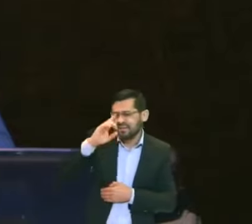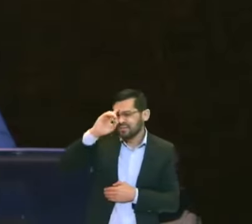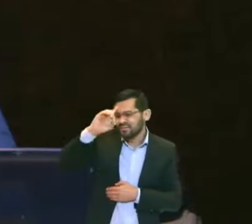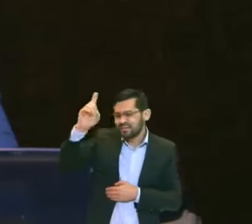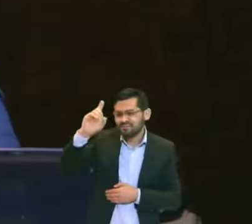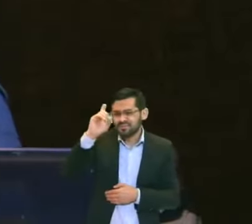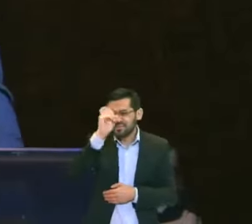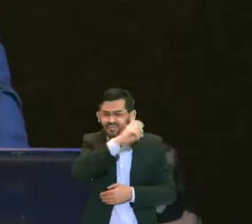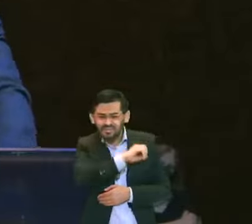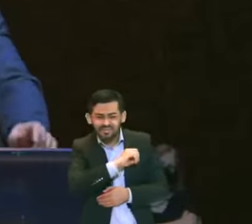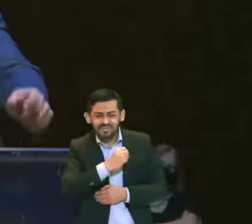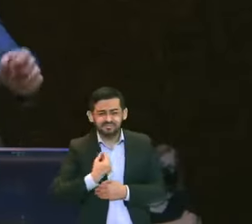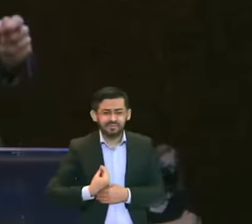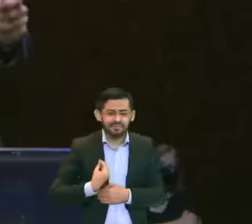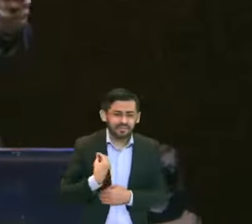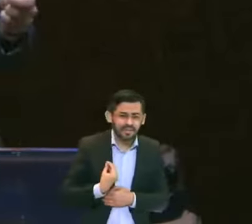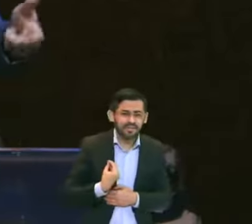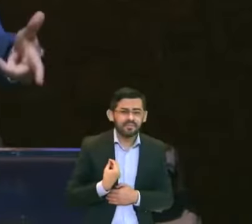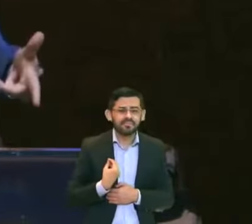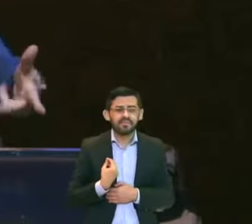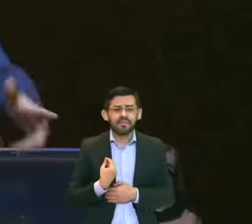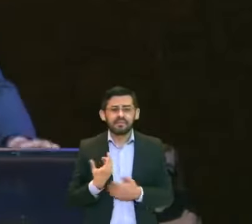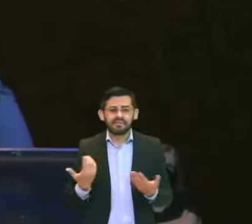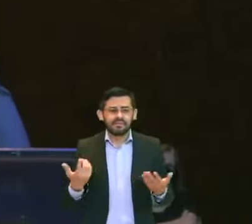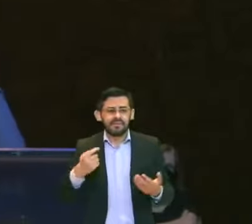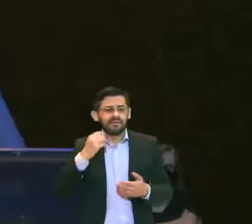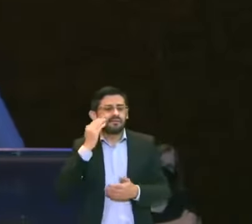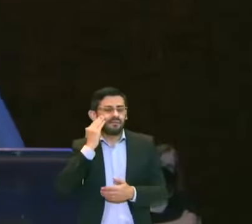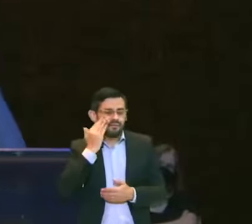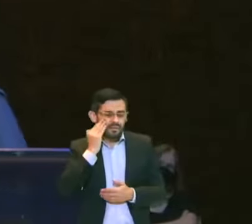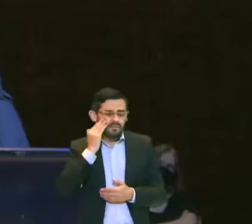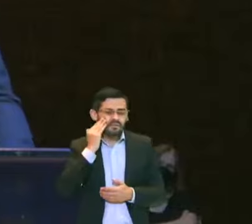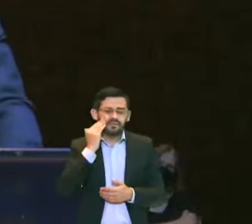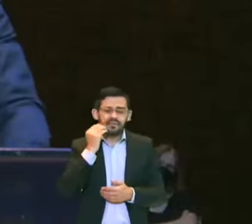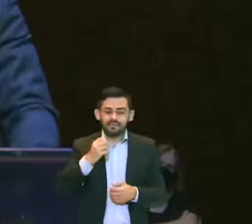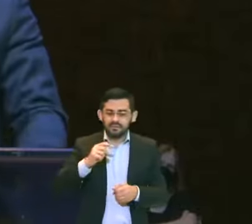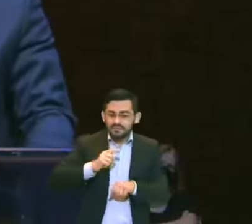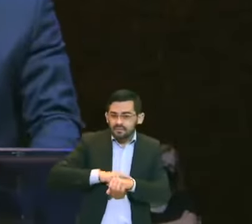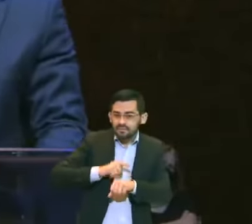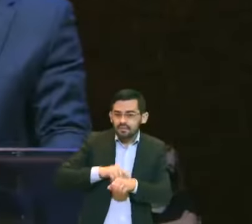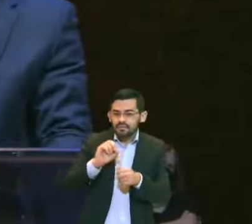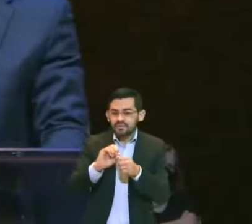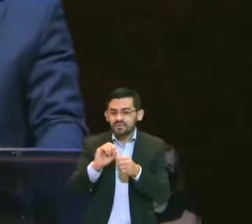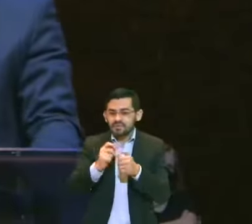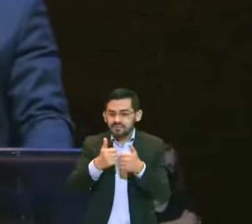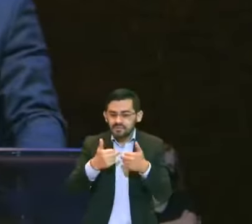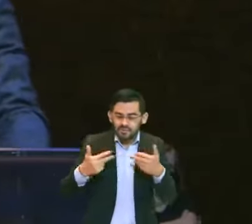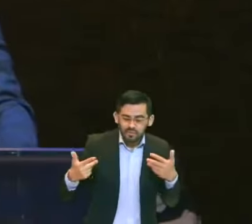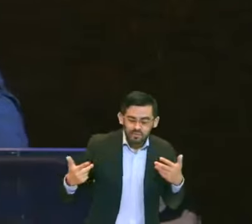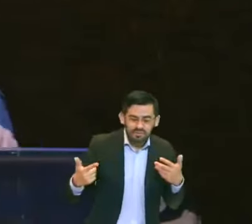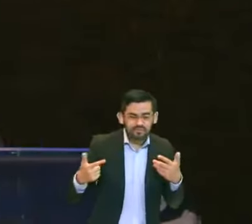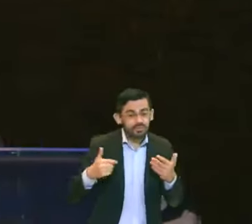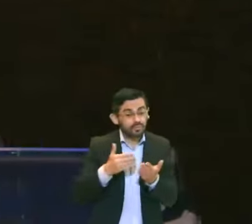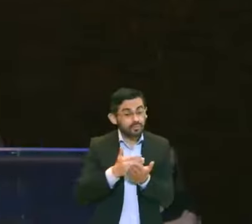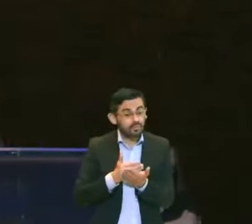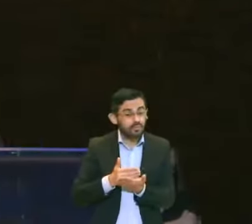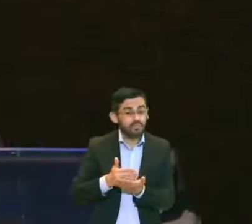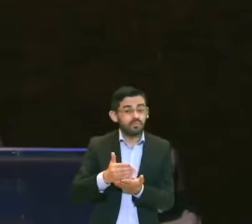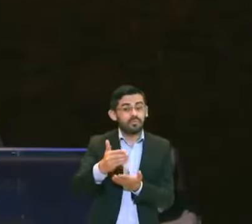ela entende que era tempo de plantar algo. E ela então começa